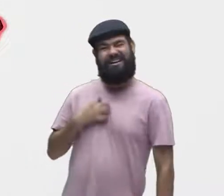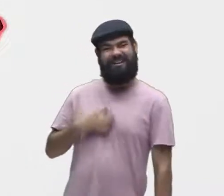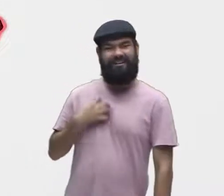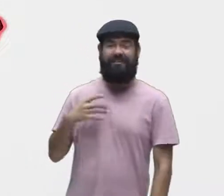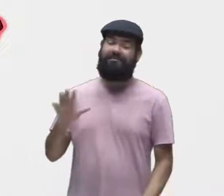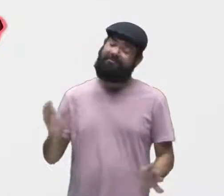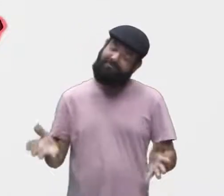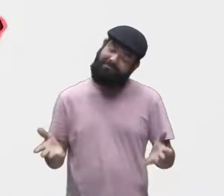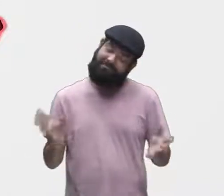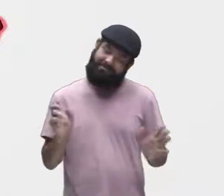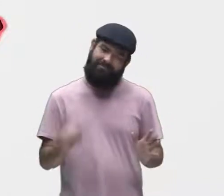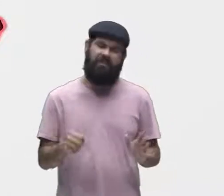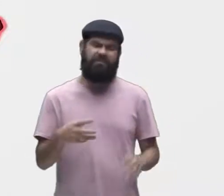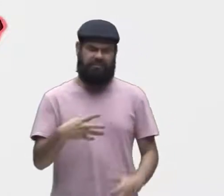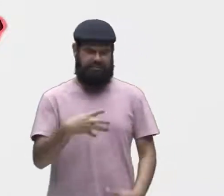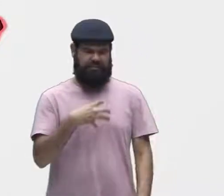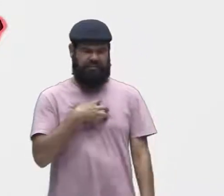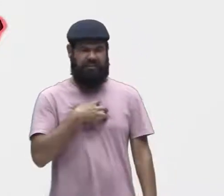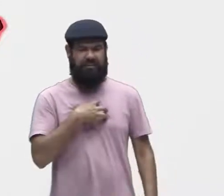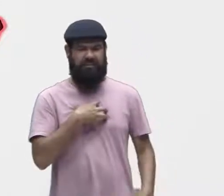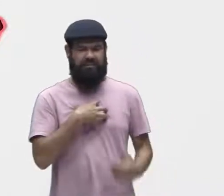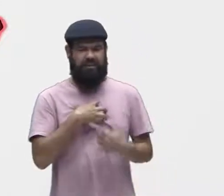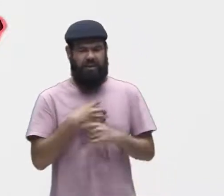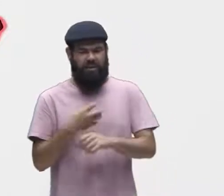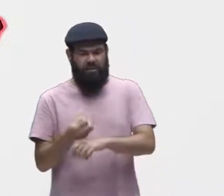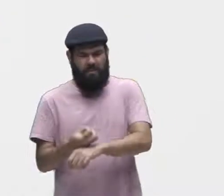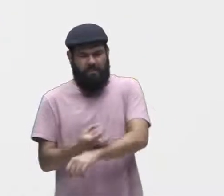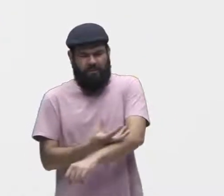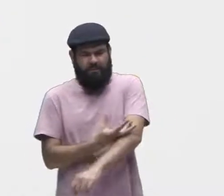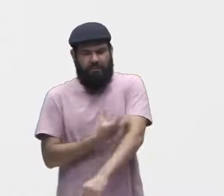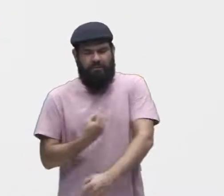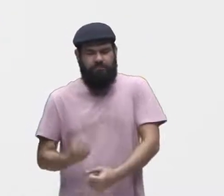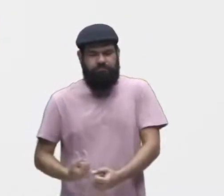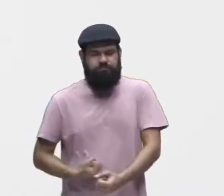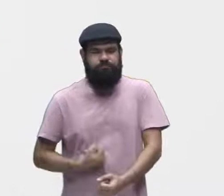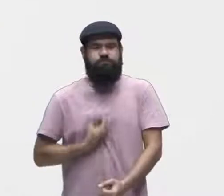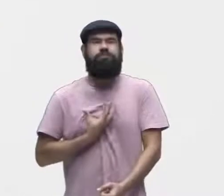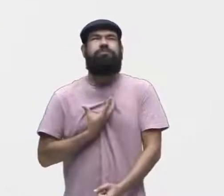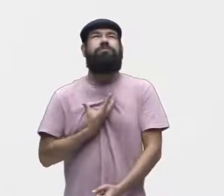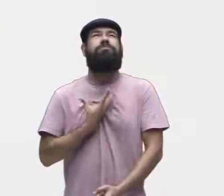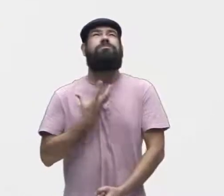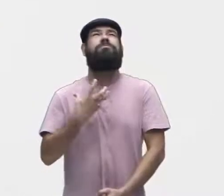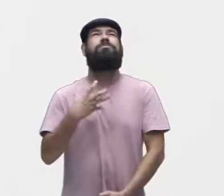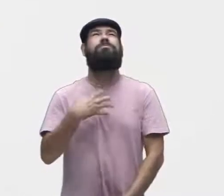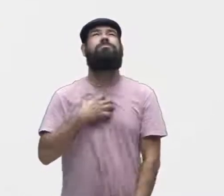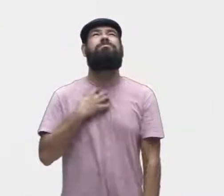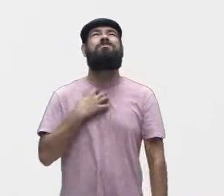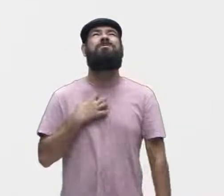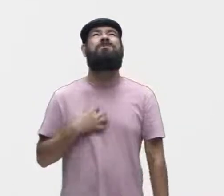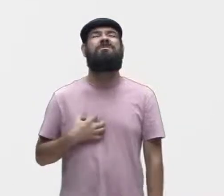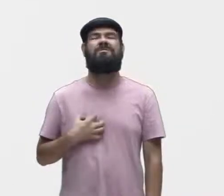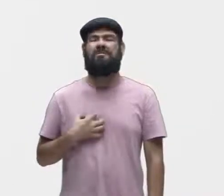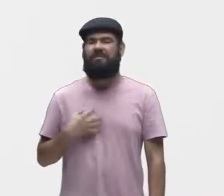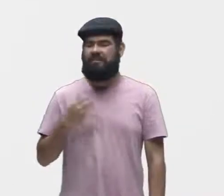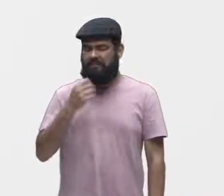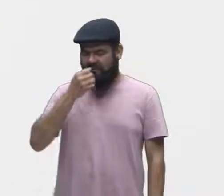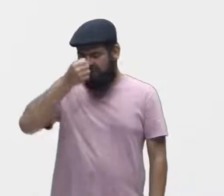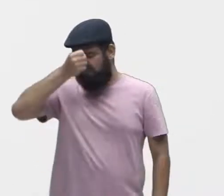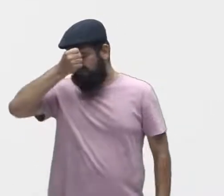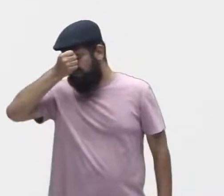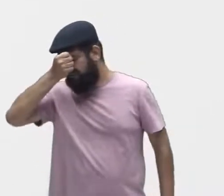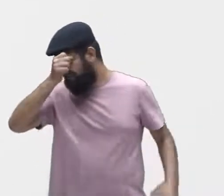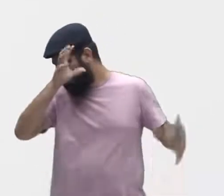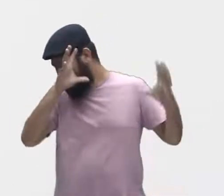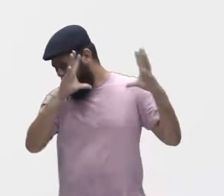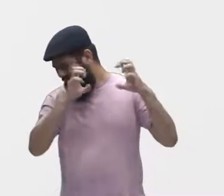que a gente sente, né? Ela é uma emoção que surge no momento que a gente sente que tá, sofri uma decepção, briguei com